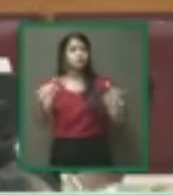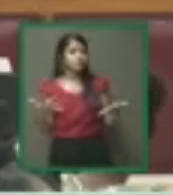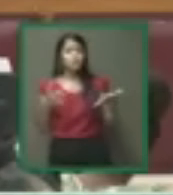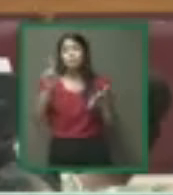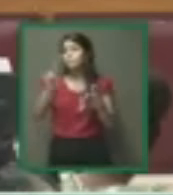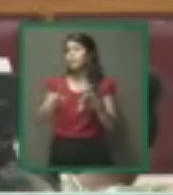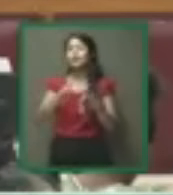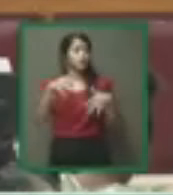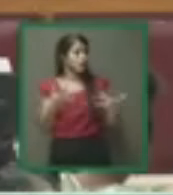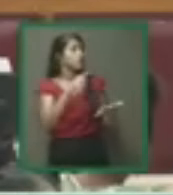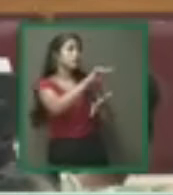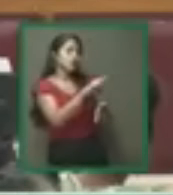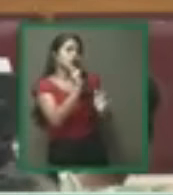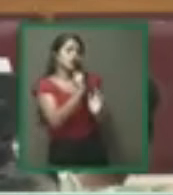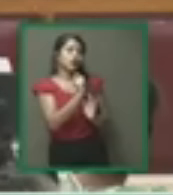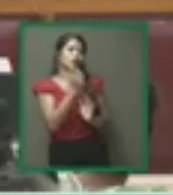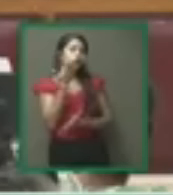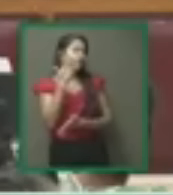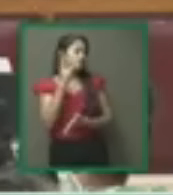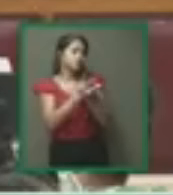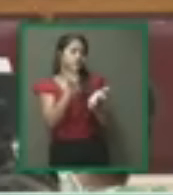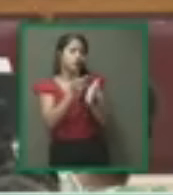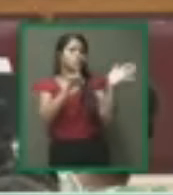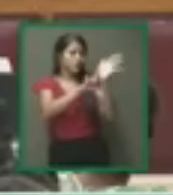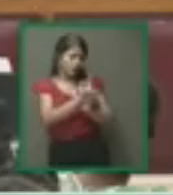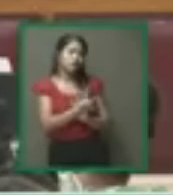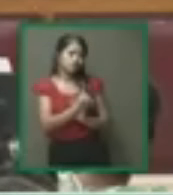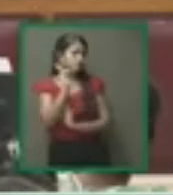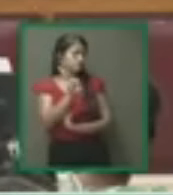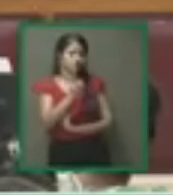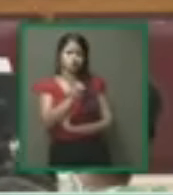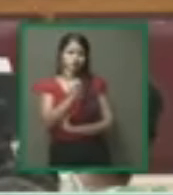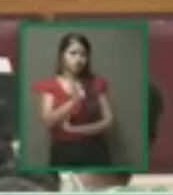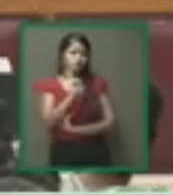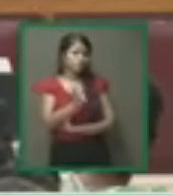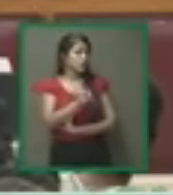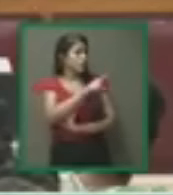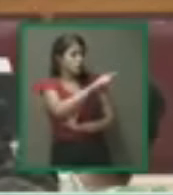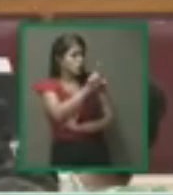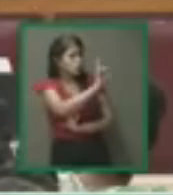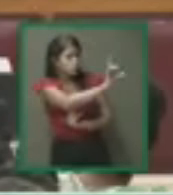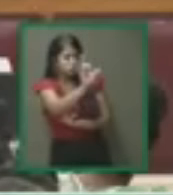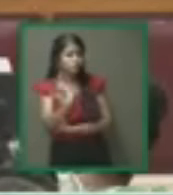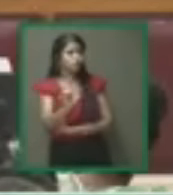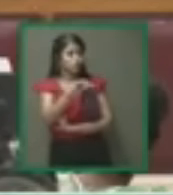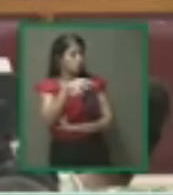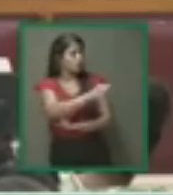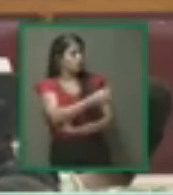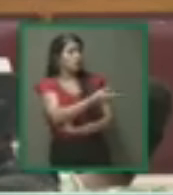uma Doutores, orientação. Excelência. doutores, eu sempre pergunto, doutor Sandro, doutor Daniel, todos que estão